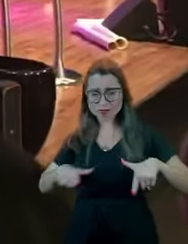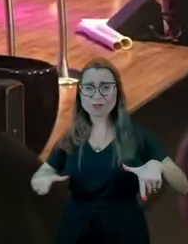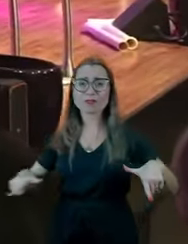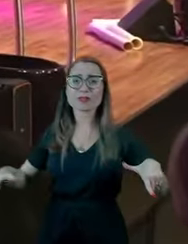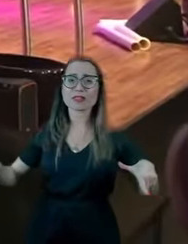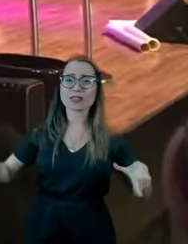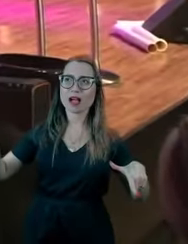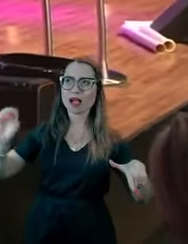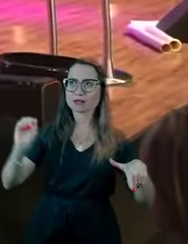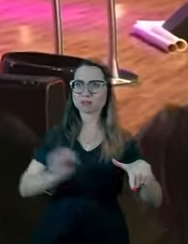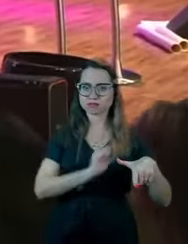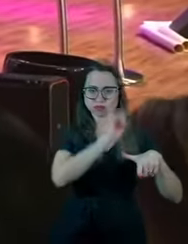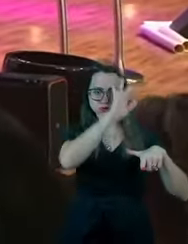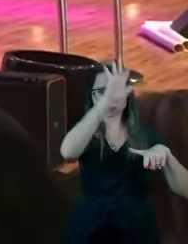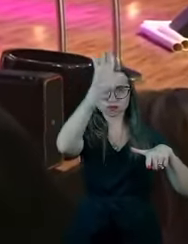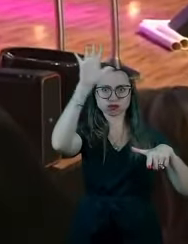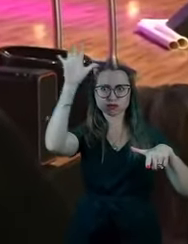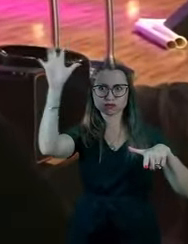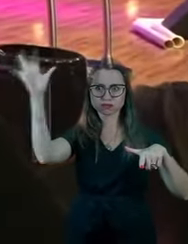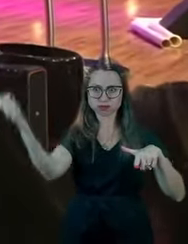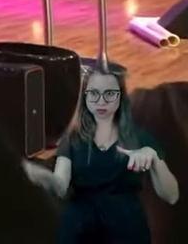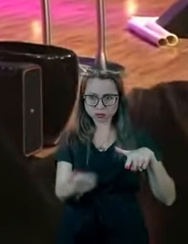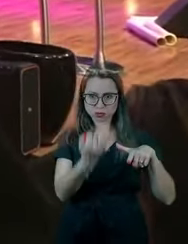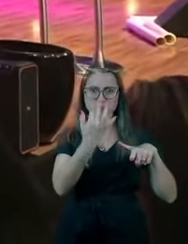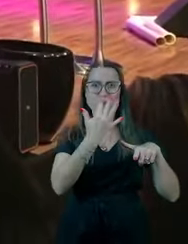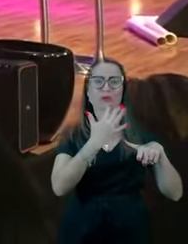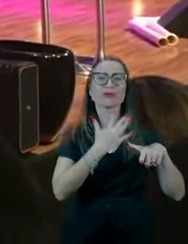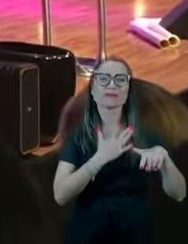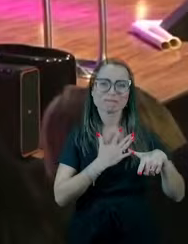Você pode ser sincera e dizer isso para Jesus bem alto?